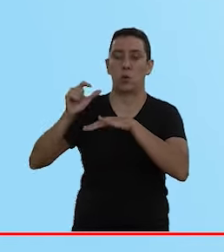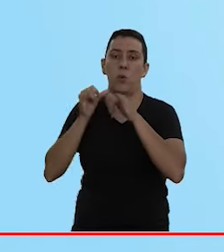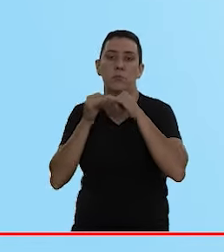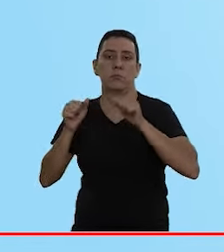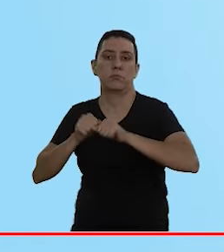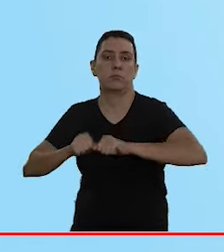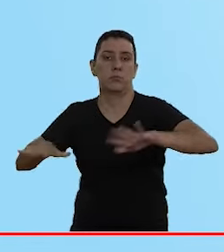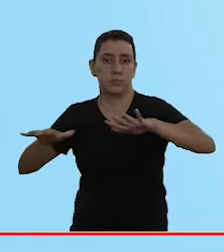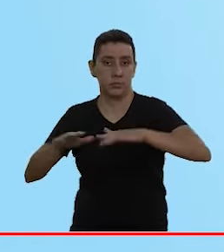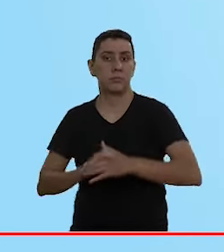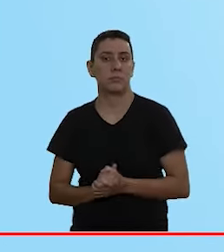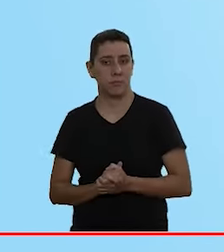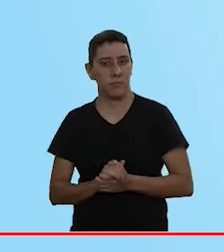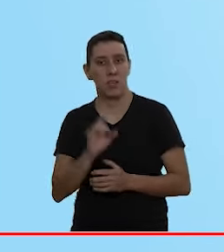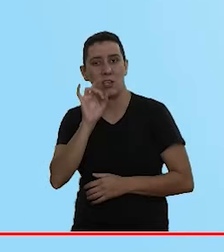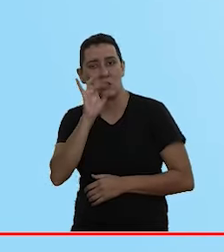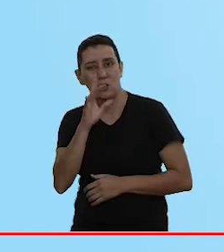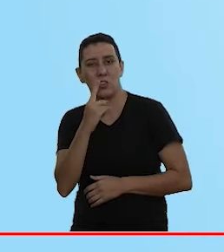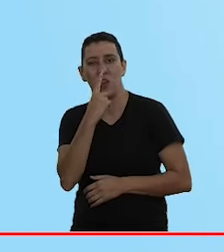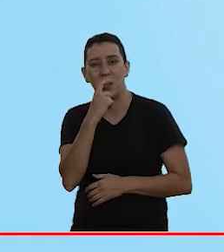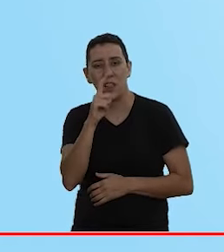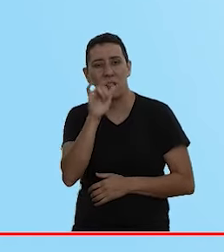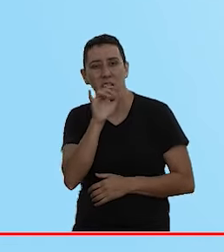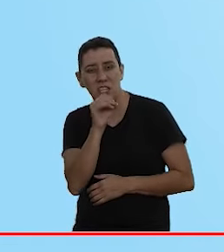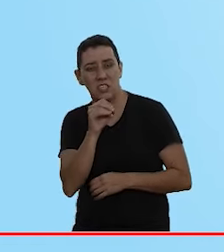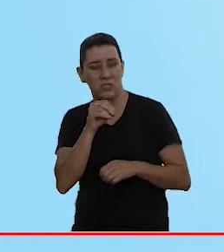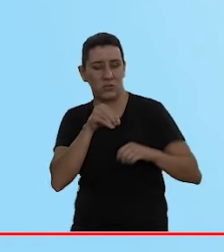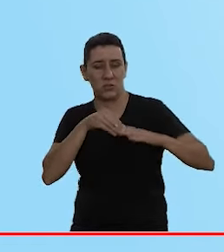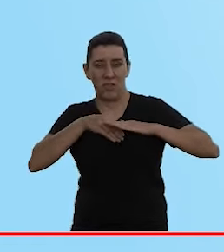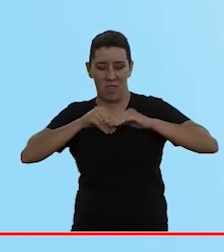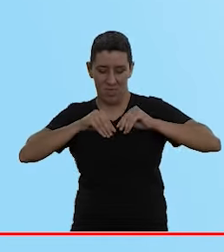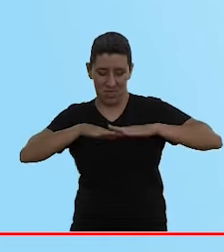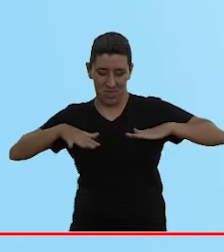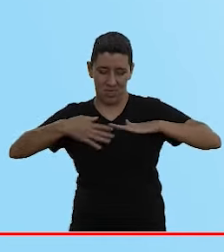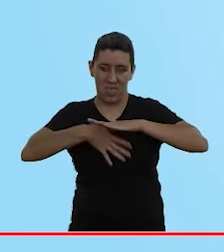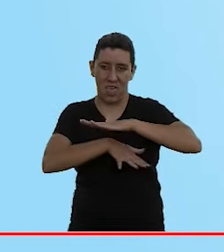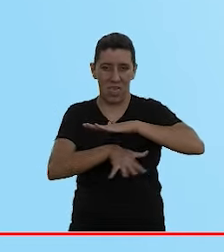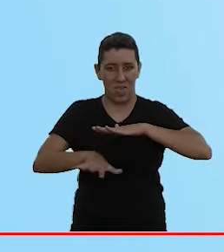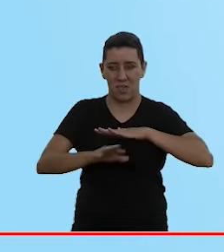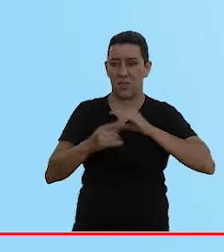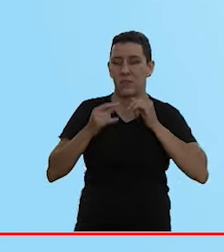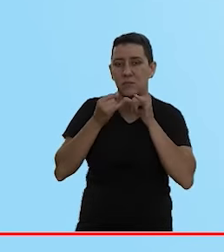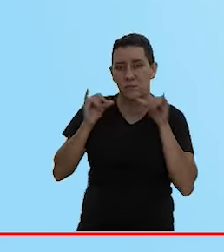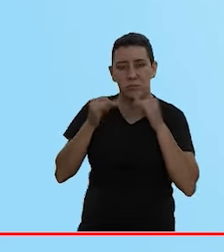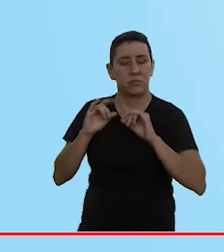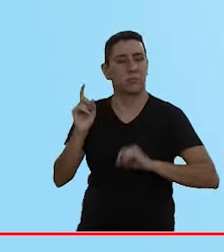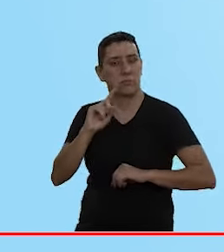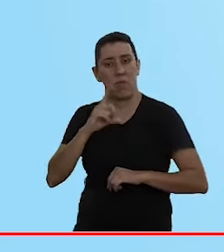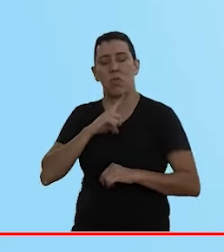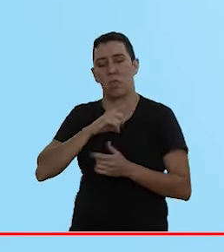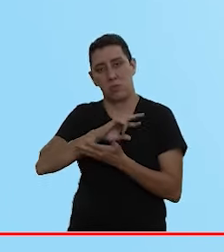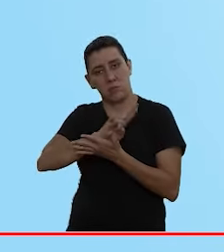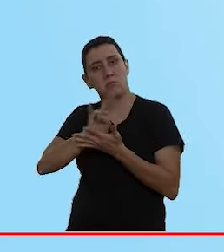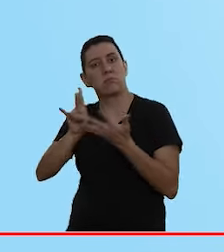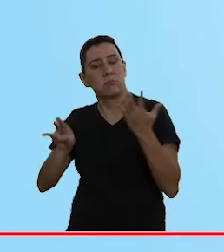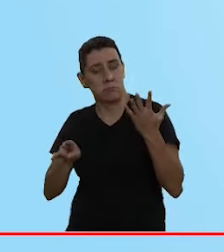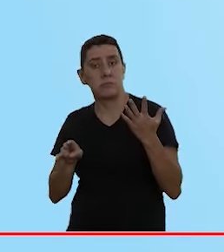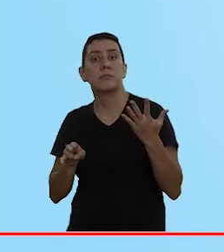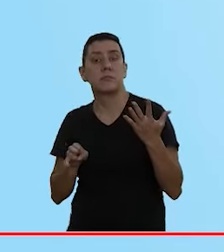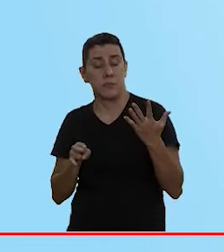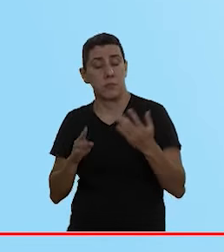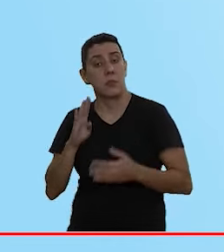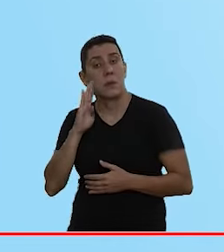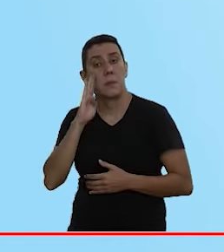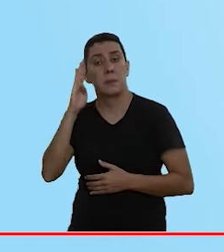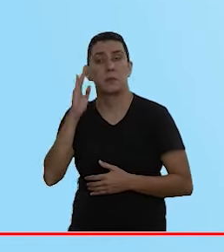as hidrelétricas. A gente está falando aí de mais de 70% da matriz elétrica, né, vindo a partir de fontes renováveis, principalmente com